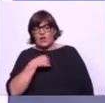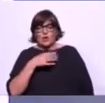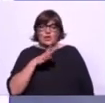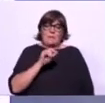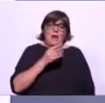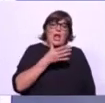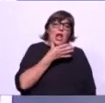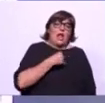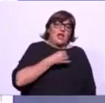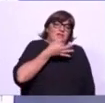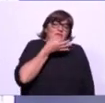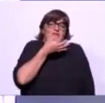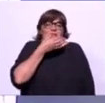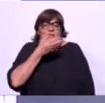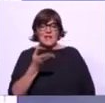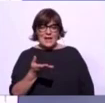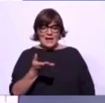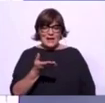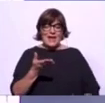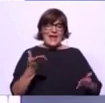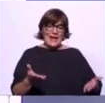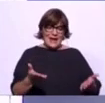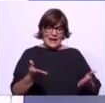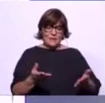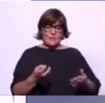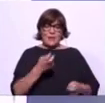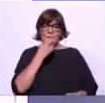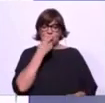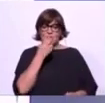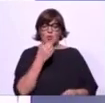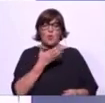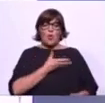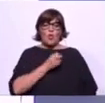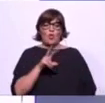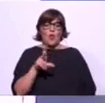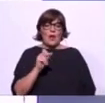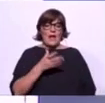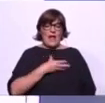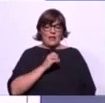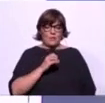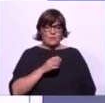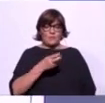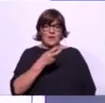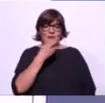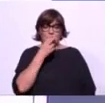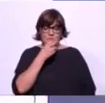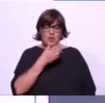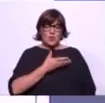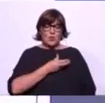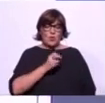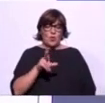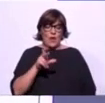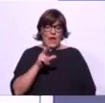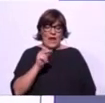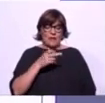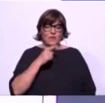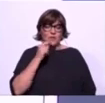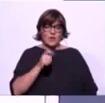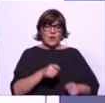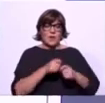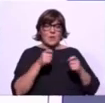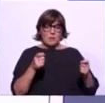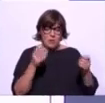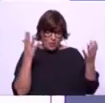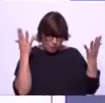gosto, que é do caso do apito dourado. Durante o apito dourado, que eles chamam o período das